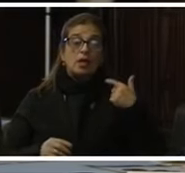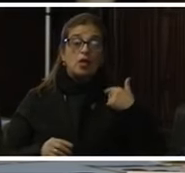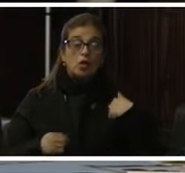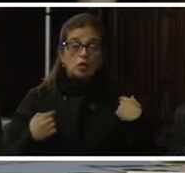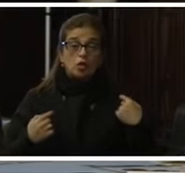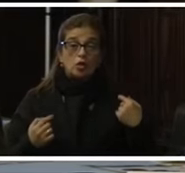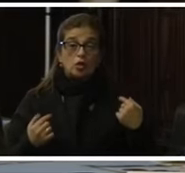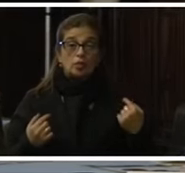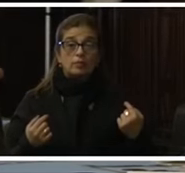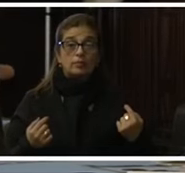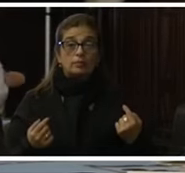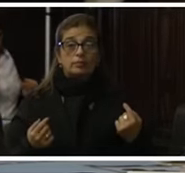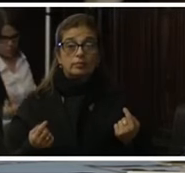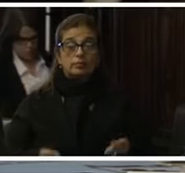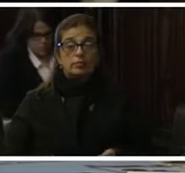é